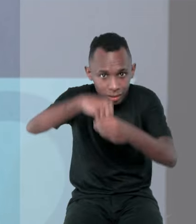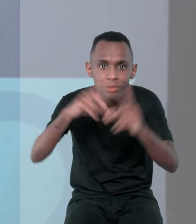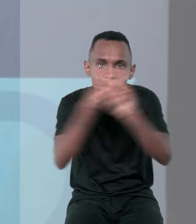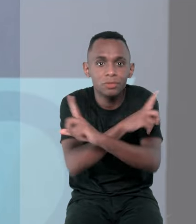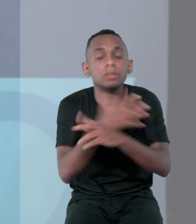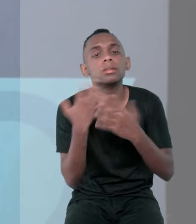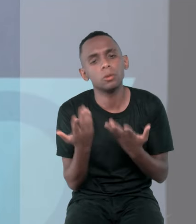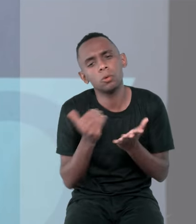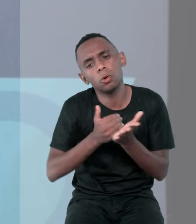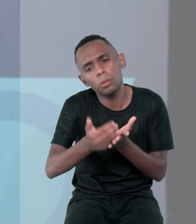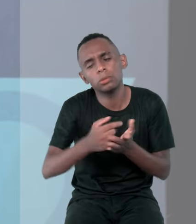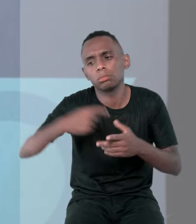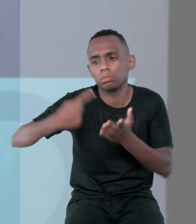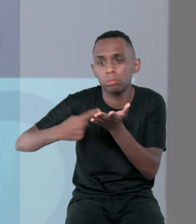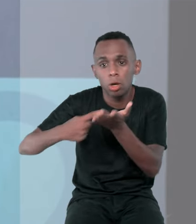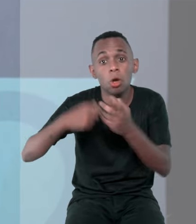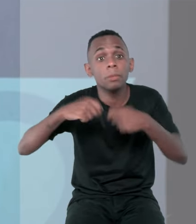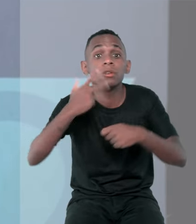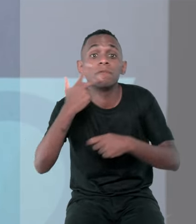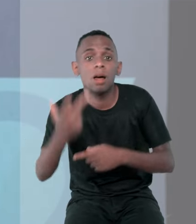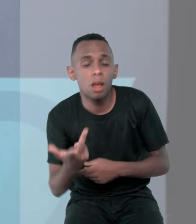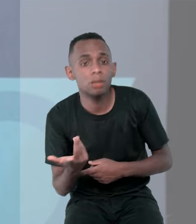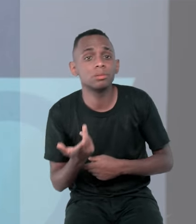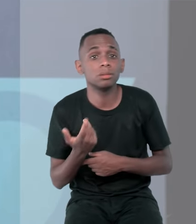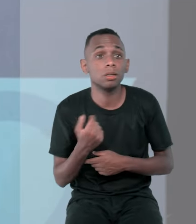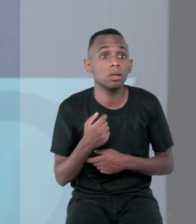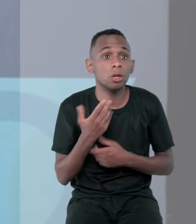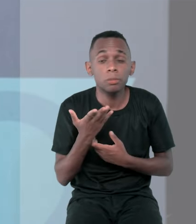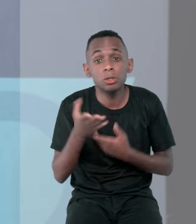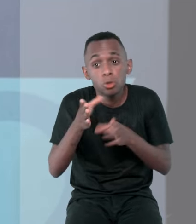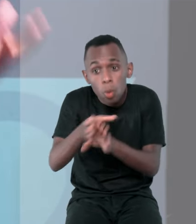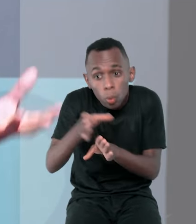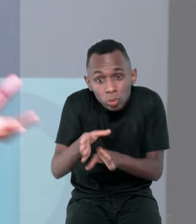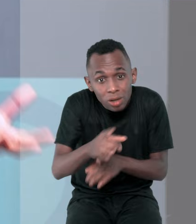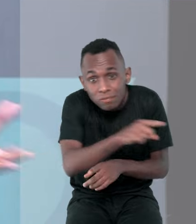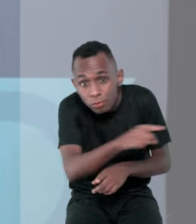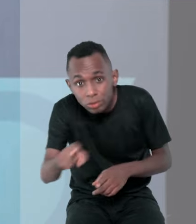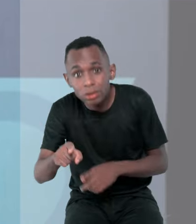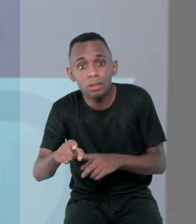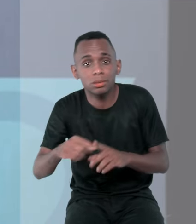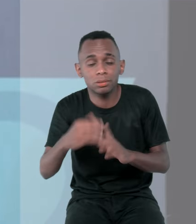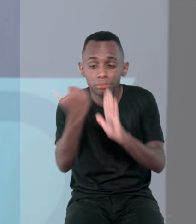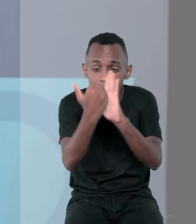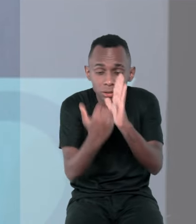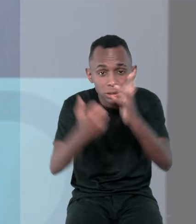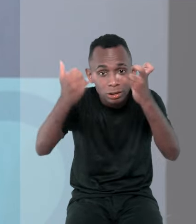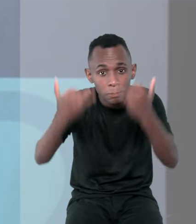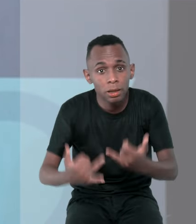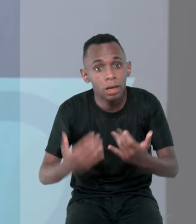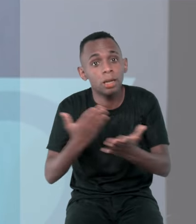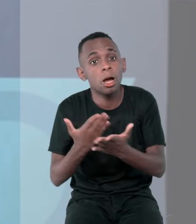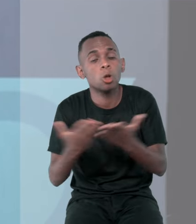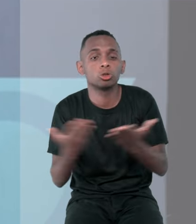E aí começou assim, né, essa negociação. Gente, eu preciso falar, eu preciso pelo menos orientar vocês o que fazer, né, na aula de